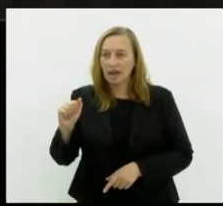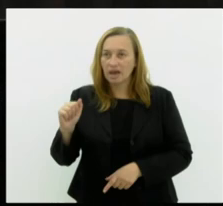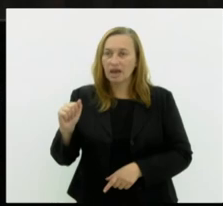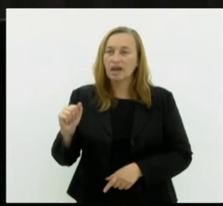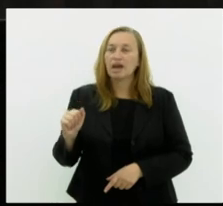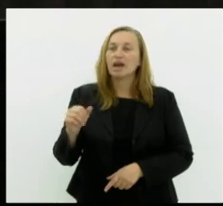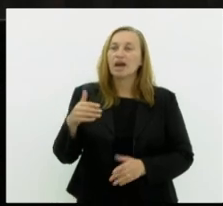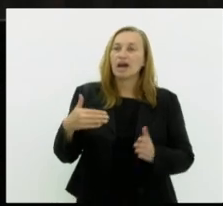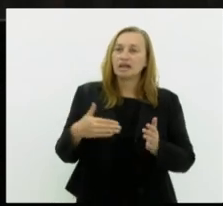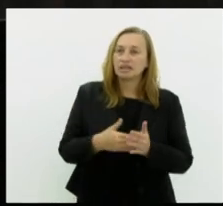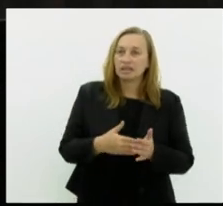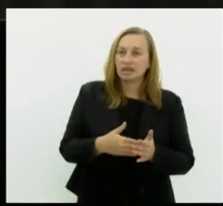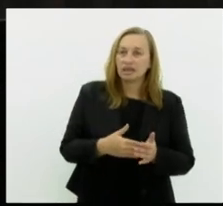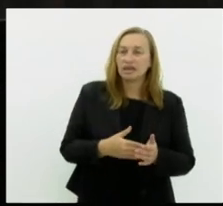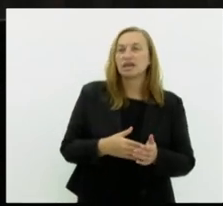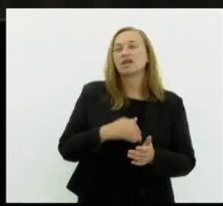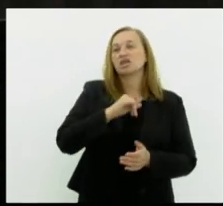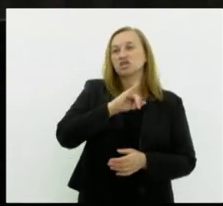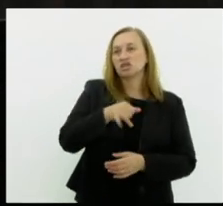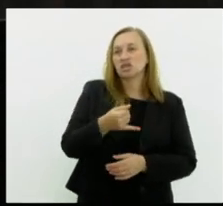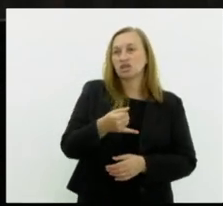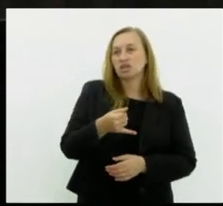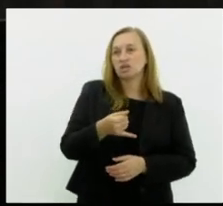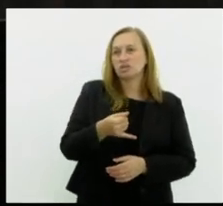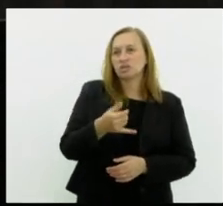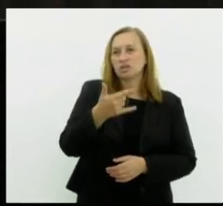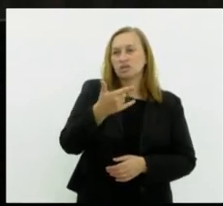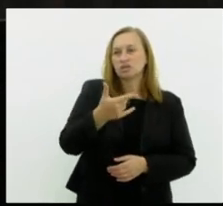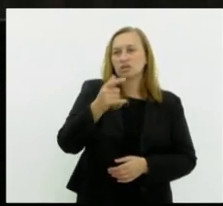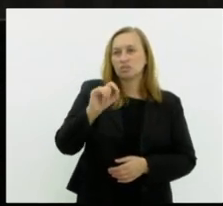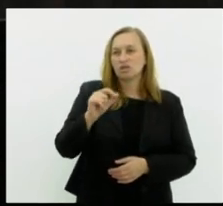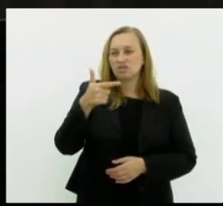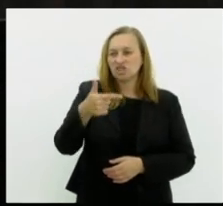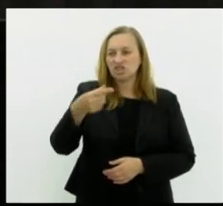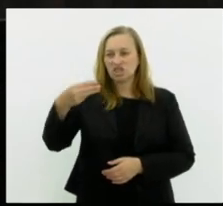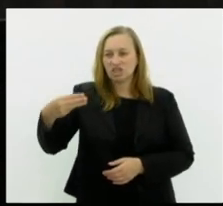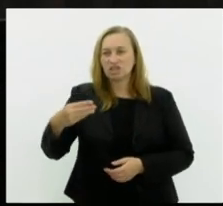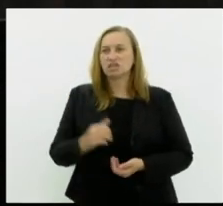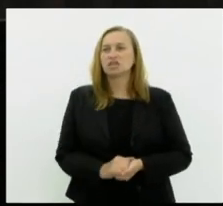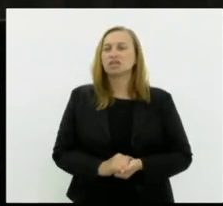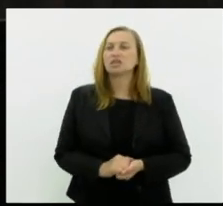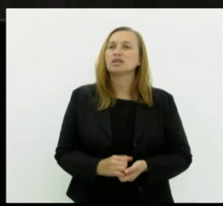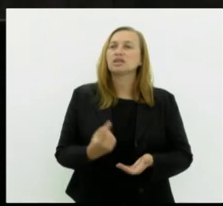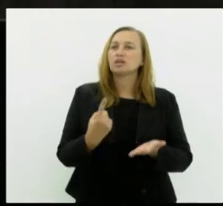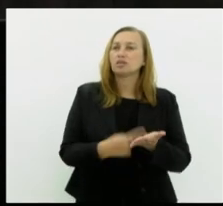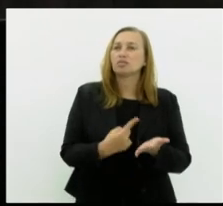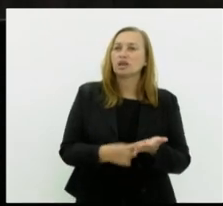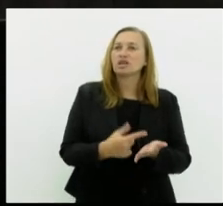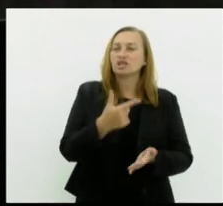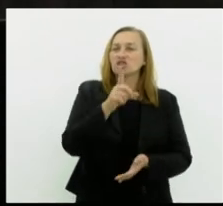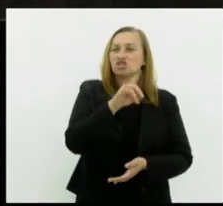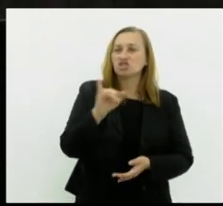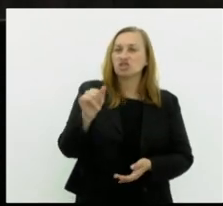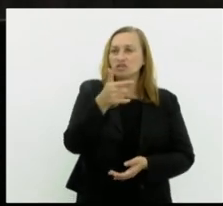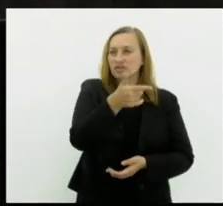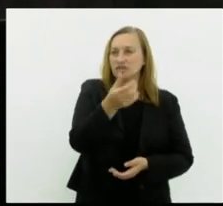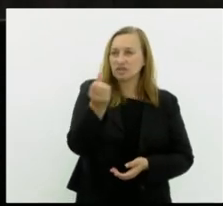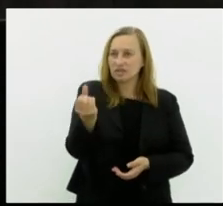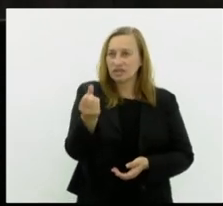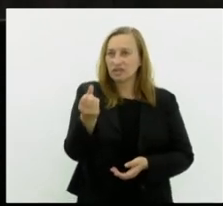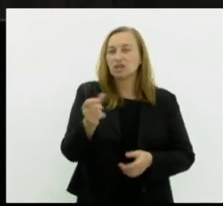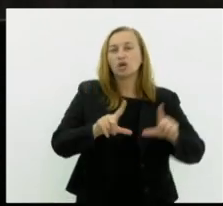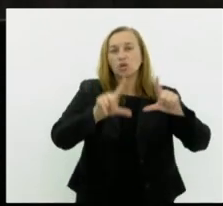13. Essa é a negociação justa. Está marcado para o dia 26, pelo menos o jornal